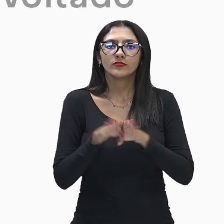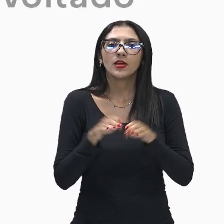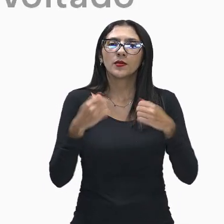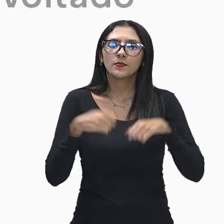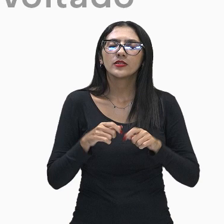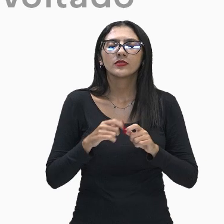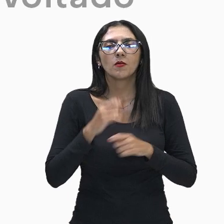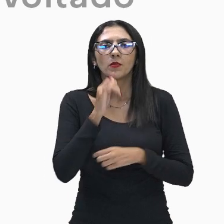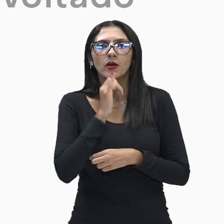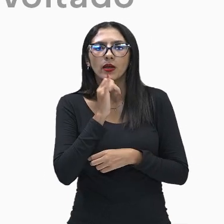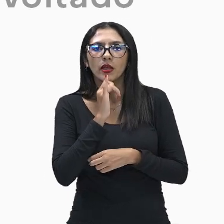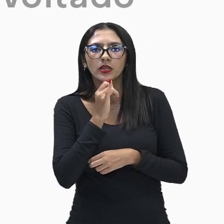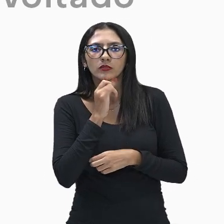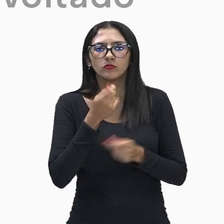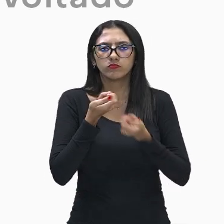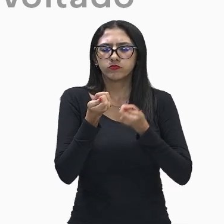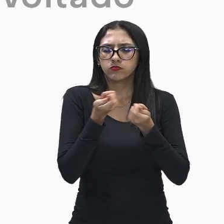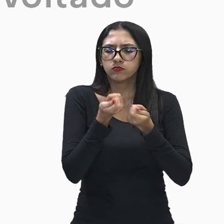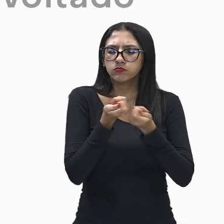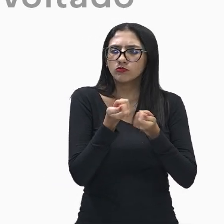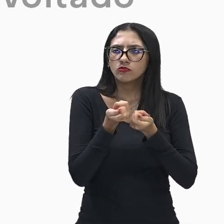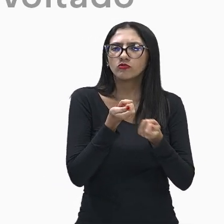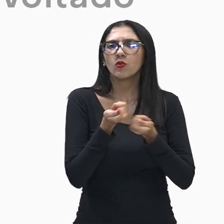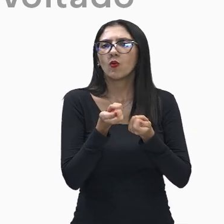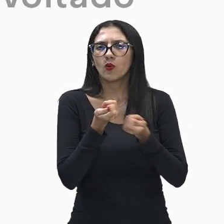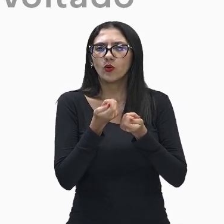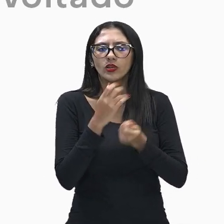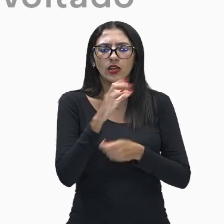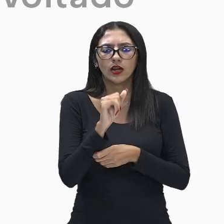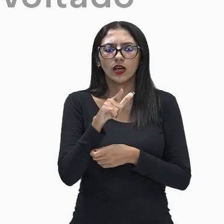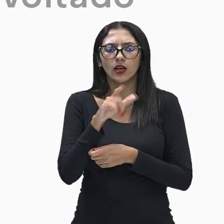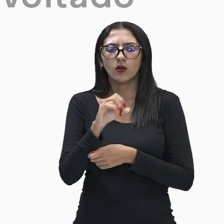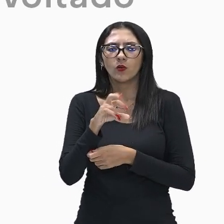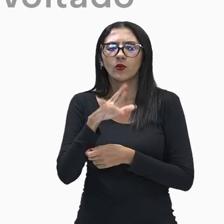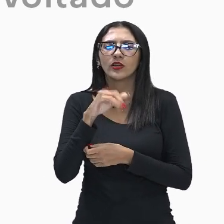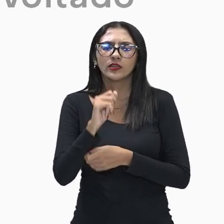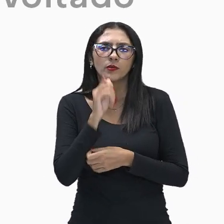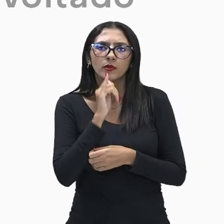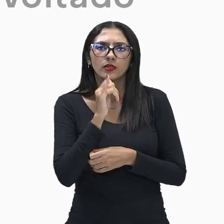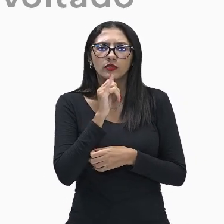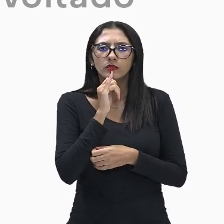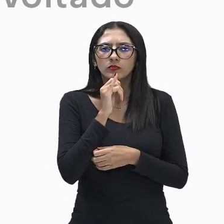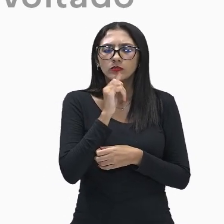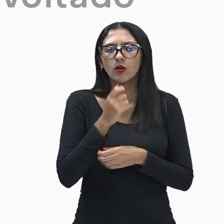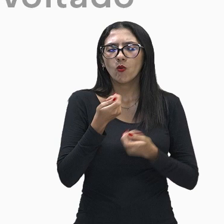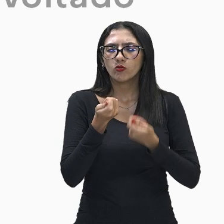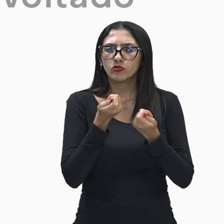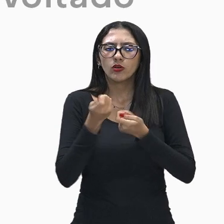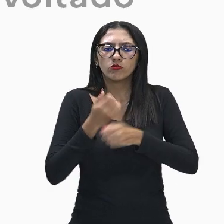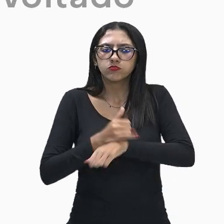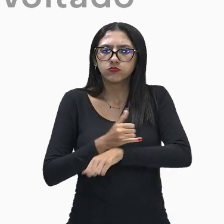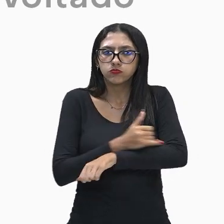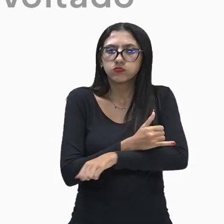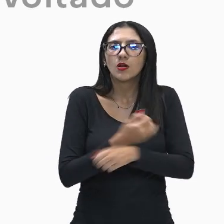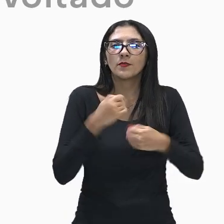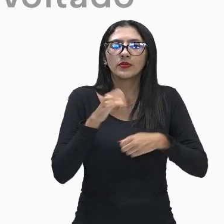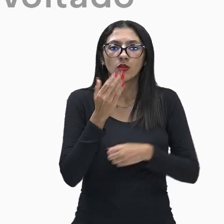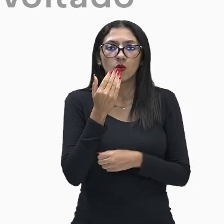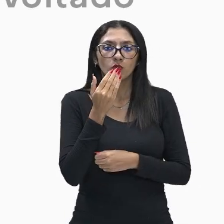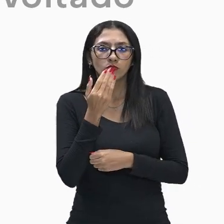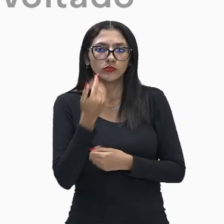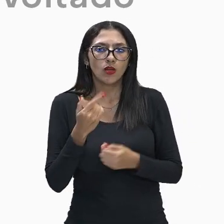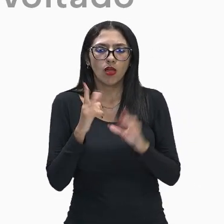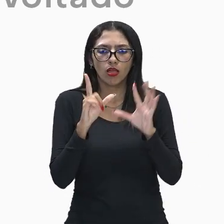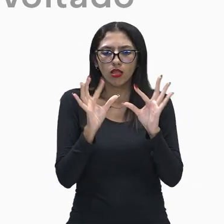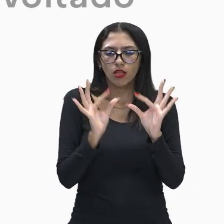ingestão calórica para que possam Diminuir a quantidade de gordura corporal ou seja ele tem que comer a comida menos